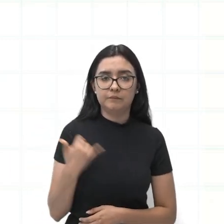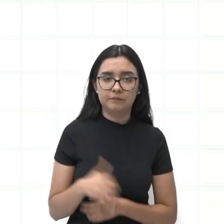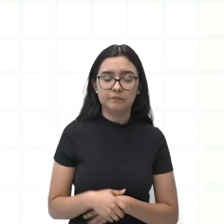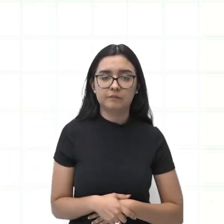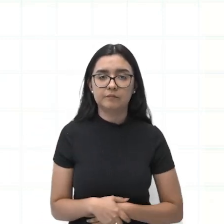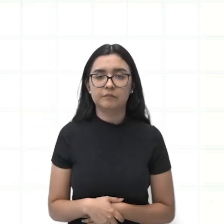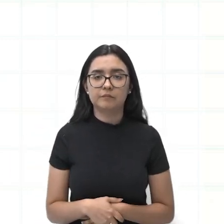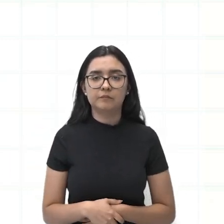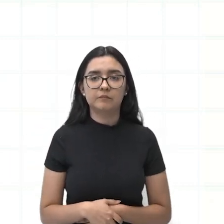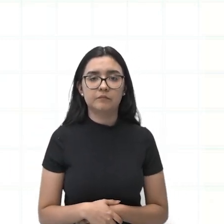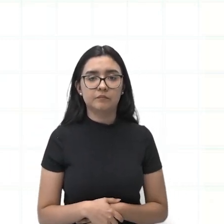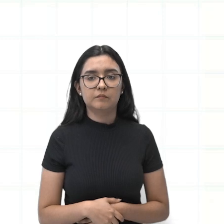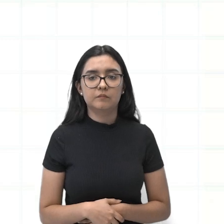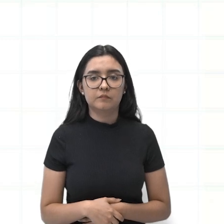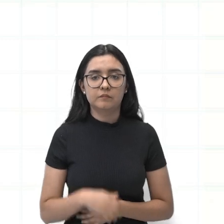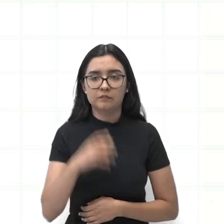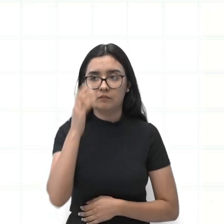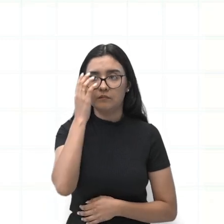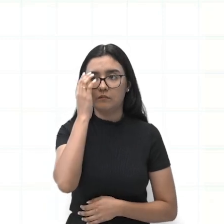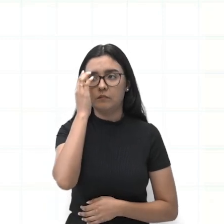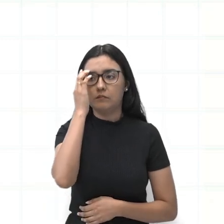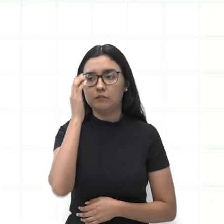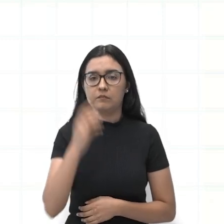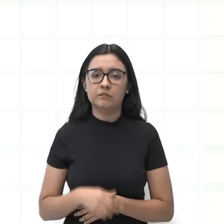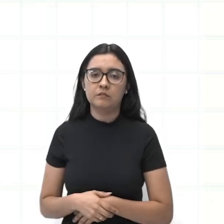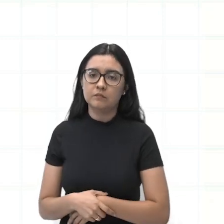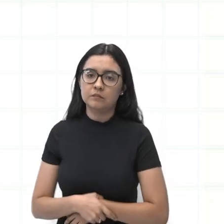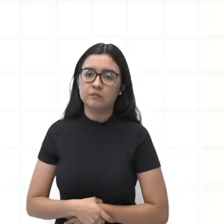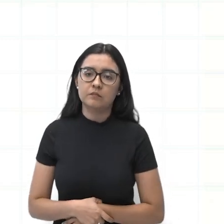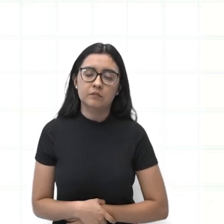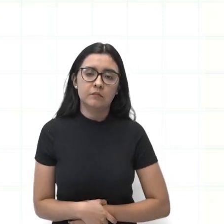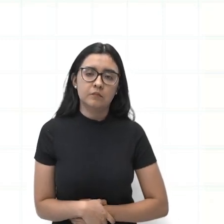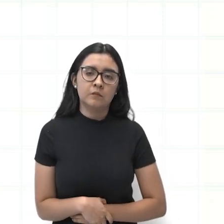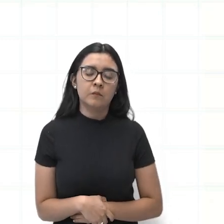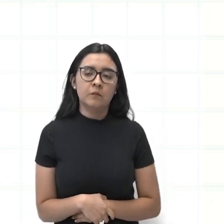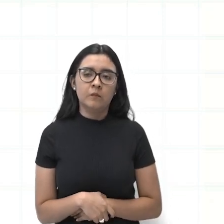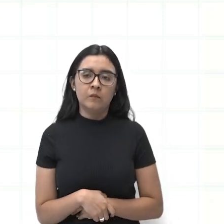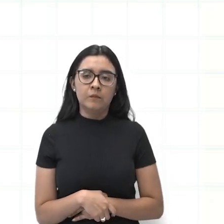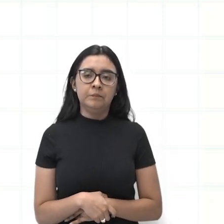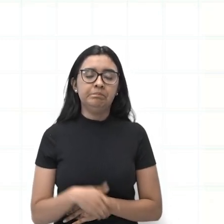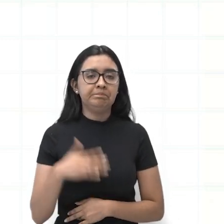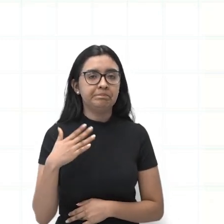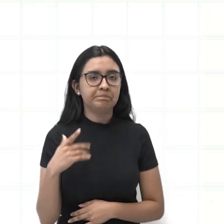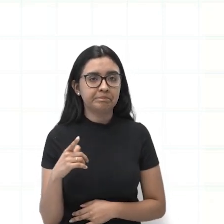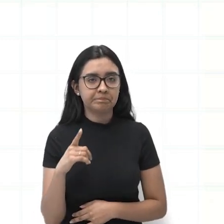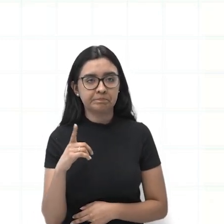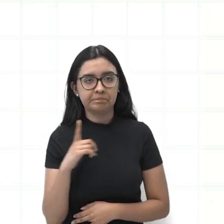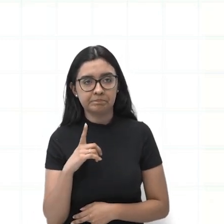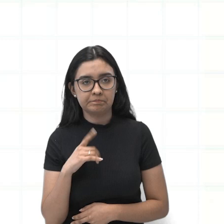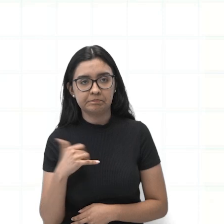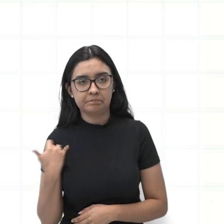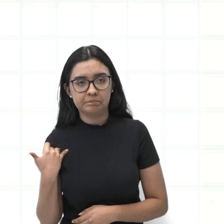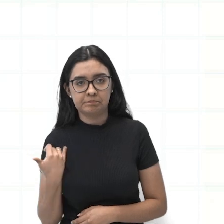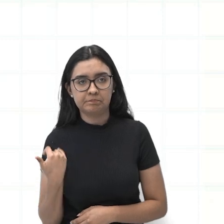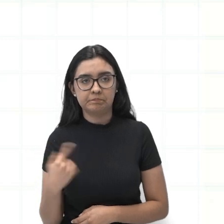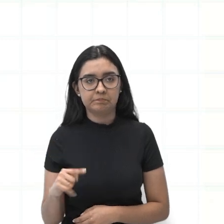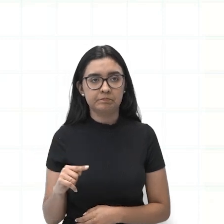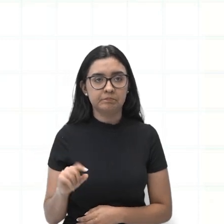anos de idade. He is 8 years old. Ele tem 8 anos de